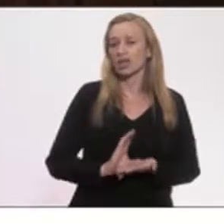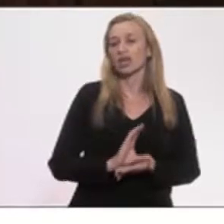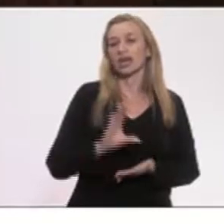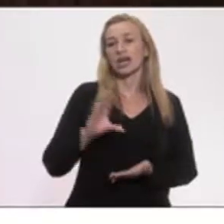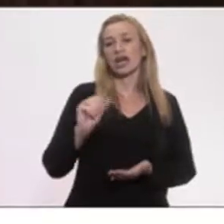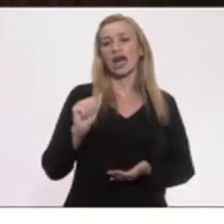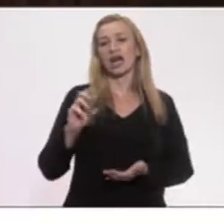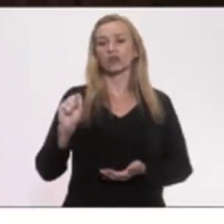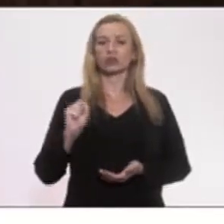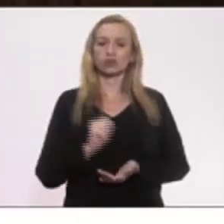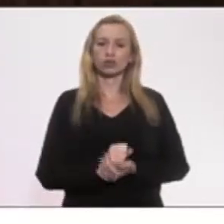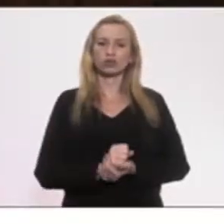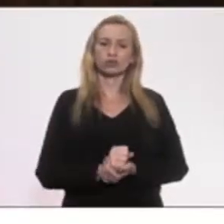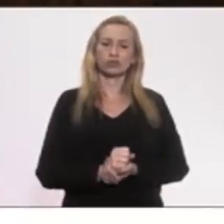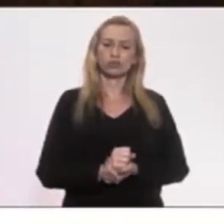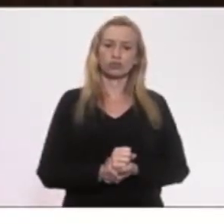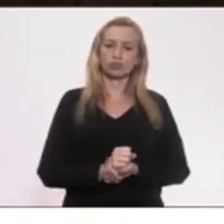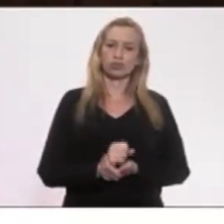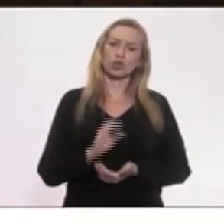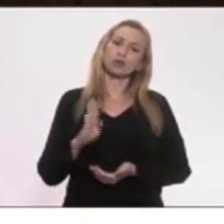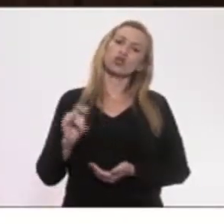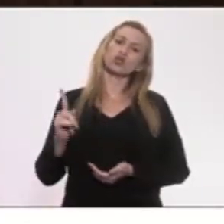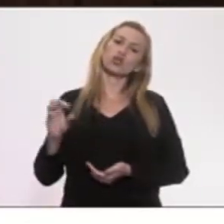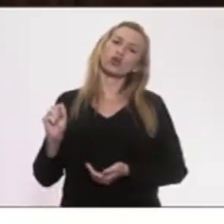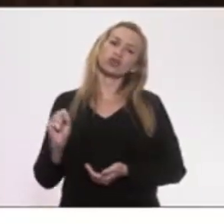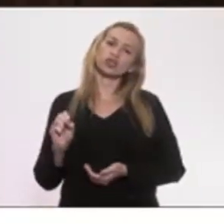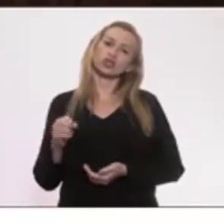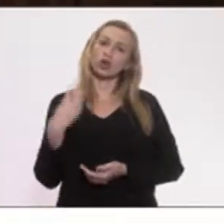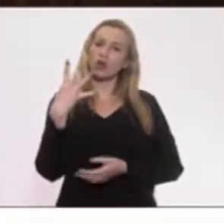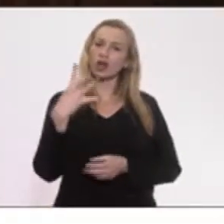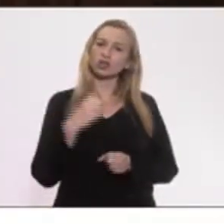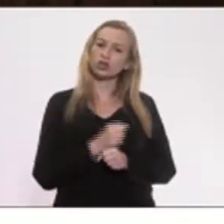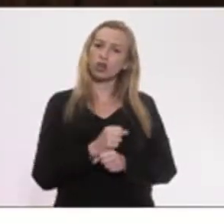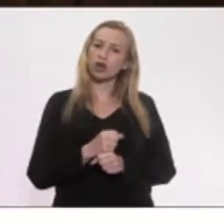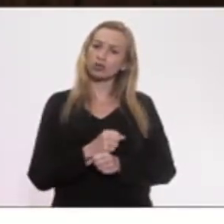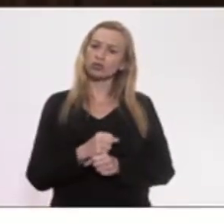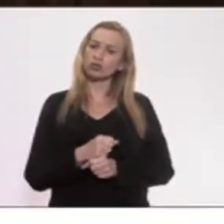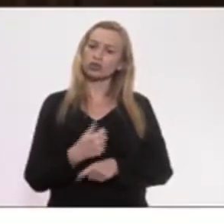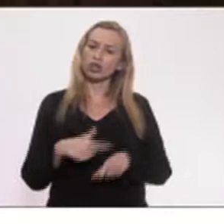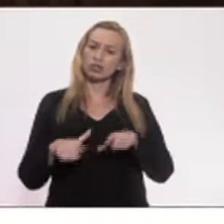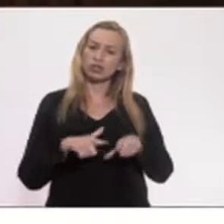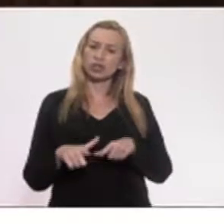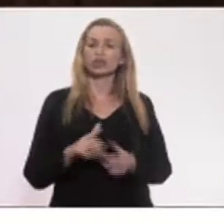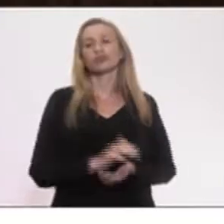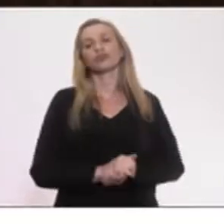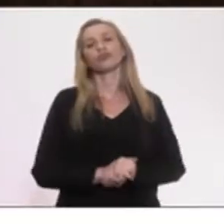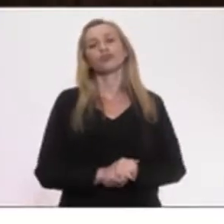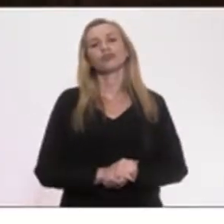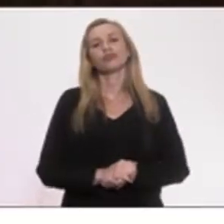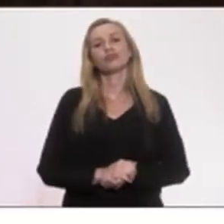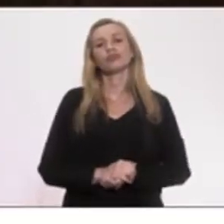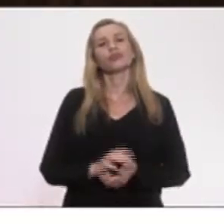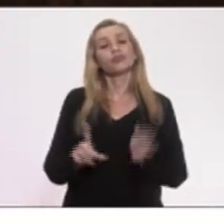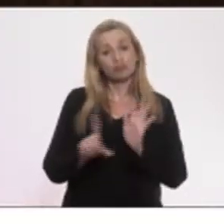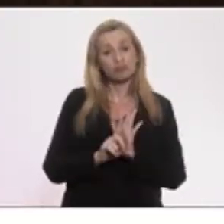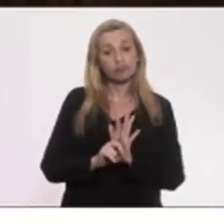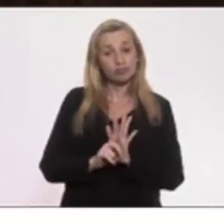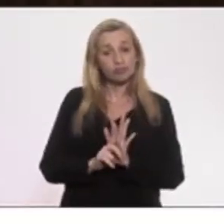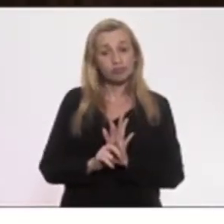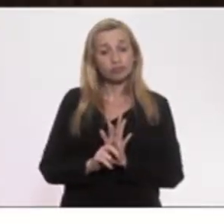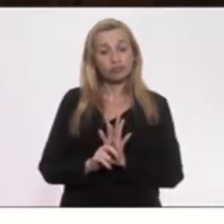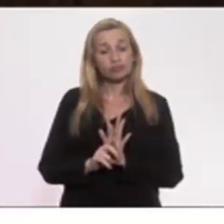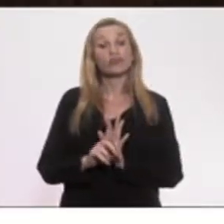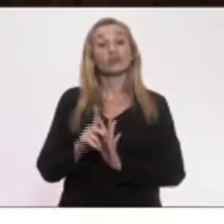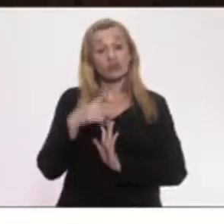Carlos Bielchowski, que tem um mandato de 4 anos, como os conselheiros e conselheiras daquele colegiado, e a lei